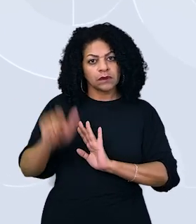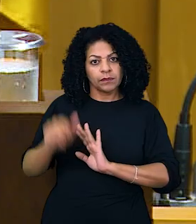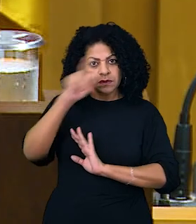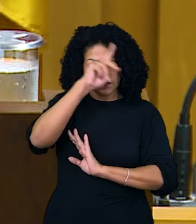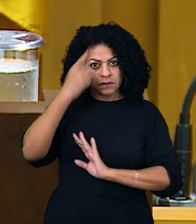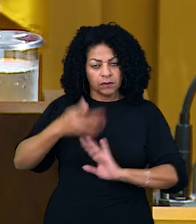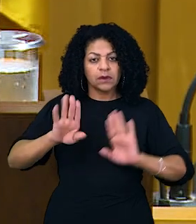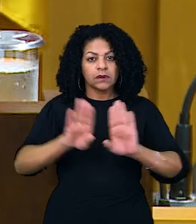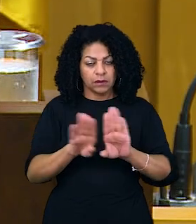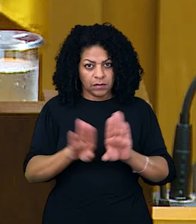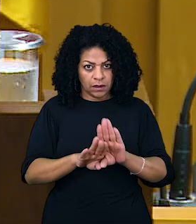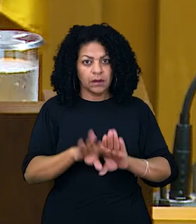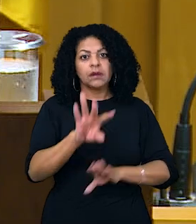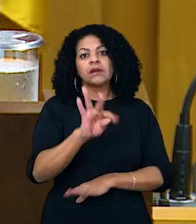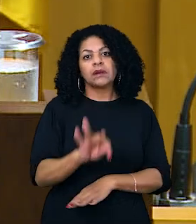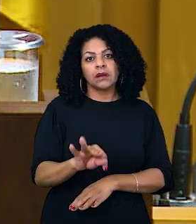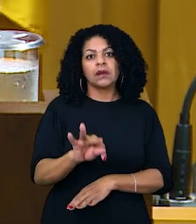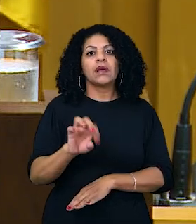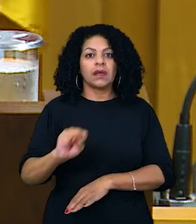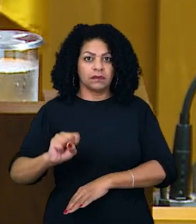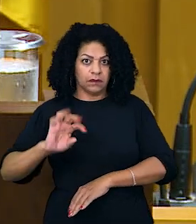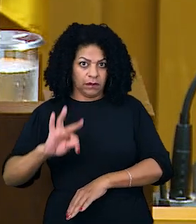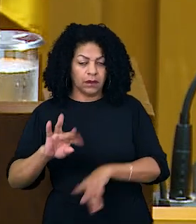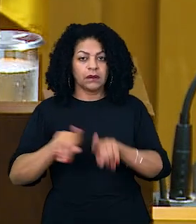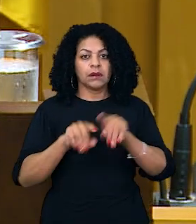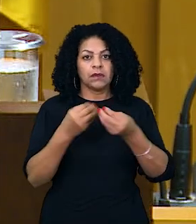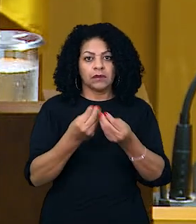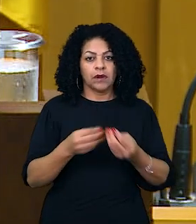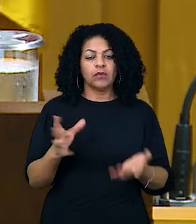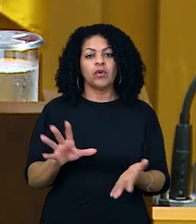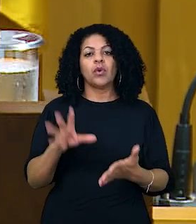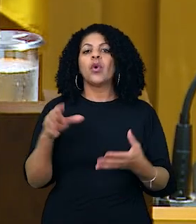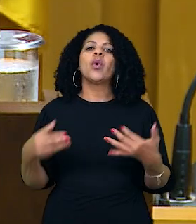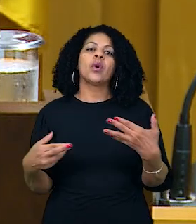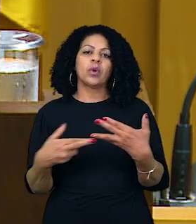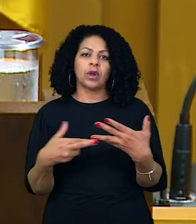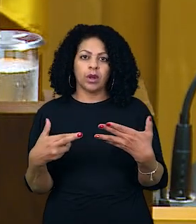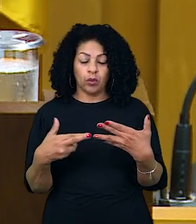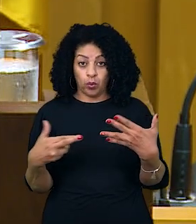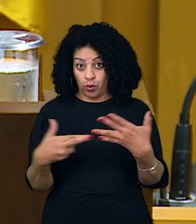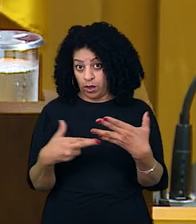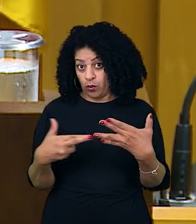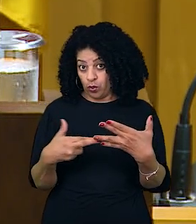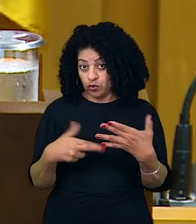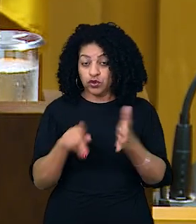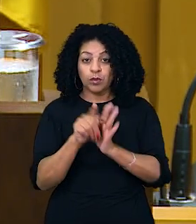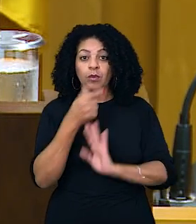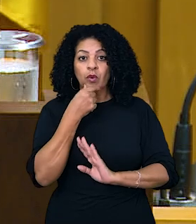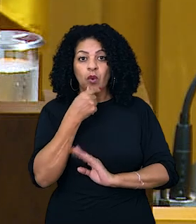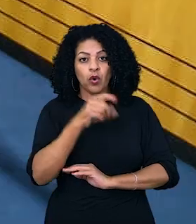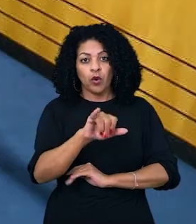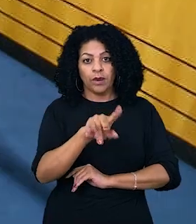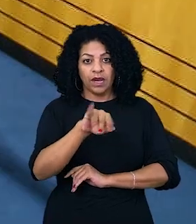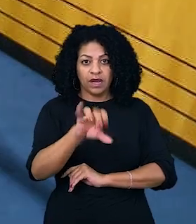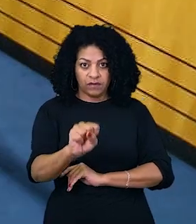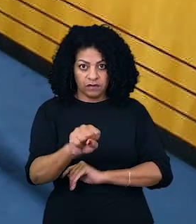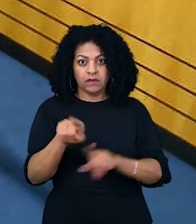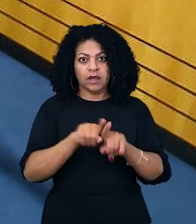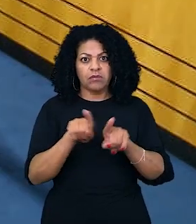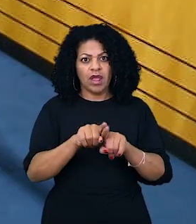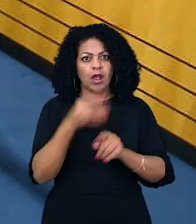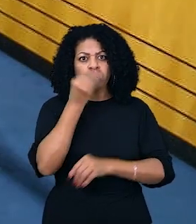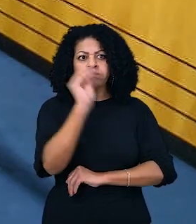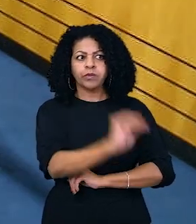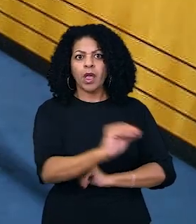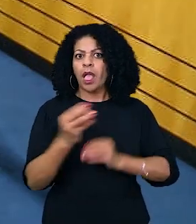destinatário. No Tribunal Superior do Trabalho, o relator do recurso foi o ministro Ives Gandra, presidente da 4ª turma. Ele rejeitou